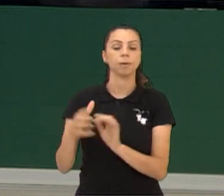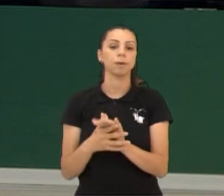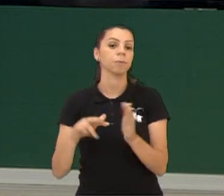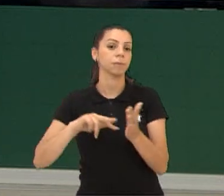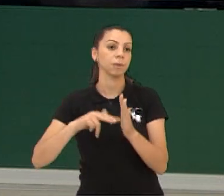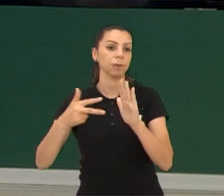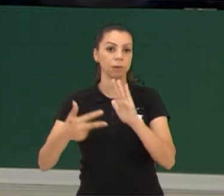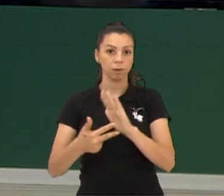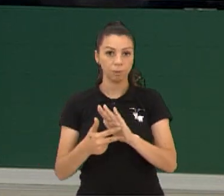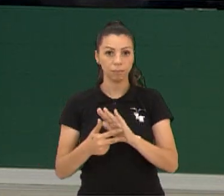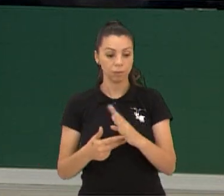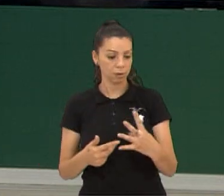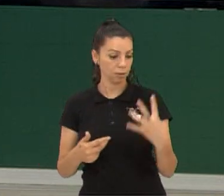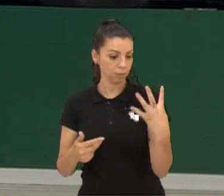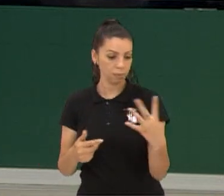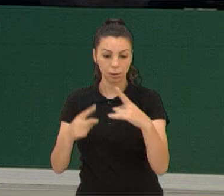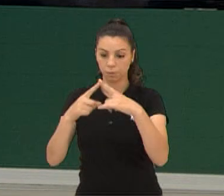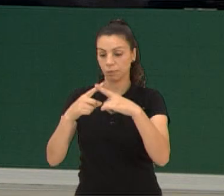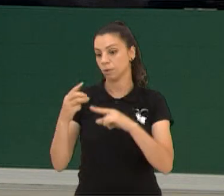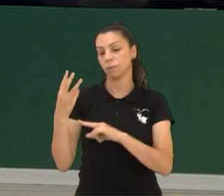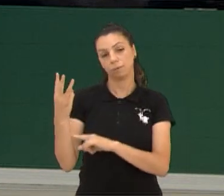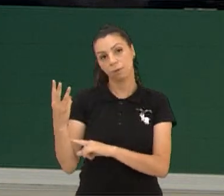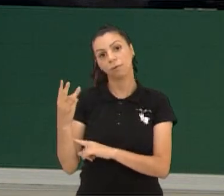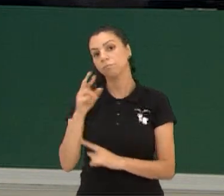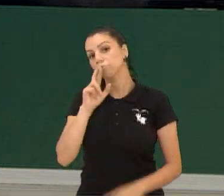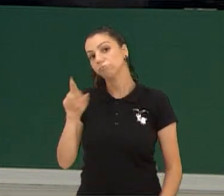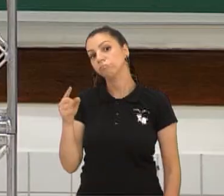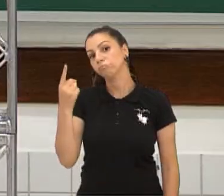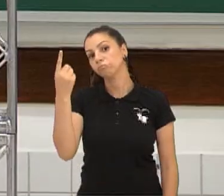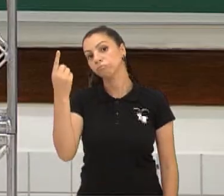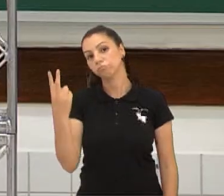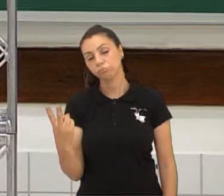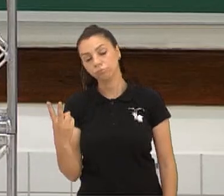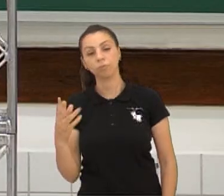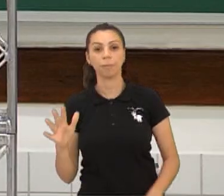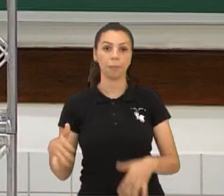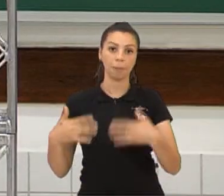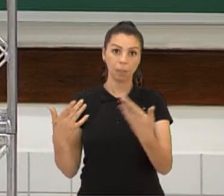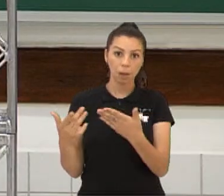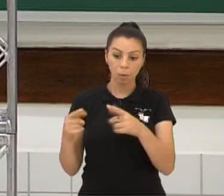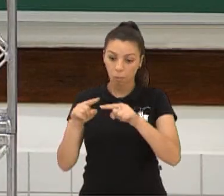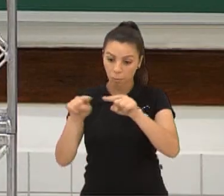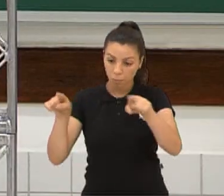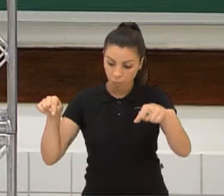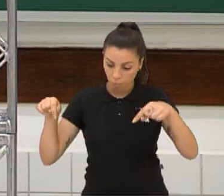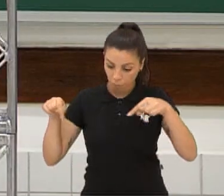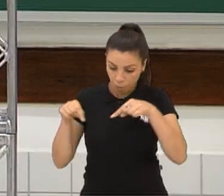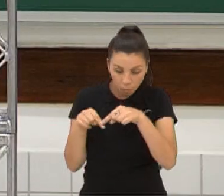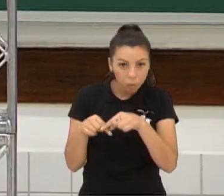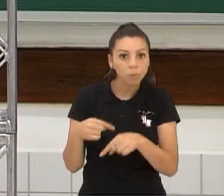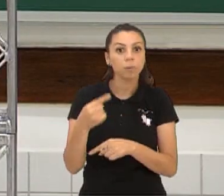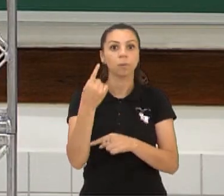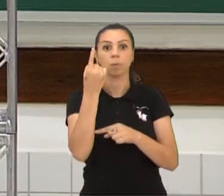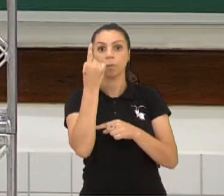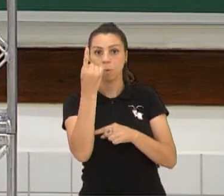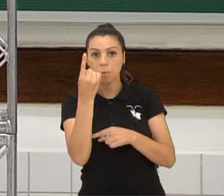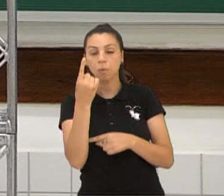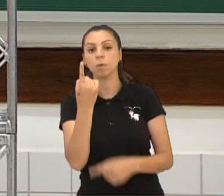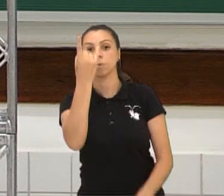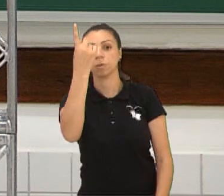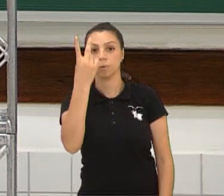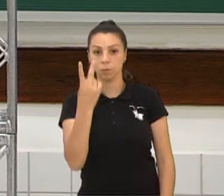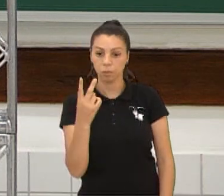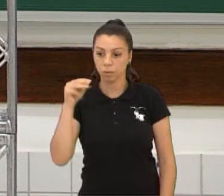vai ter 4 vezes 3, 12. Opa, então quarto 1, 12 metros quadrados, que é a resposta